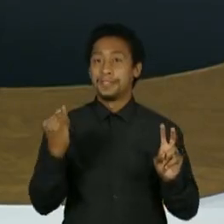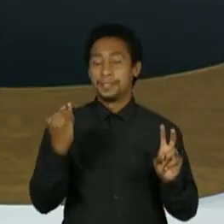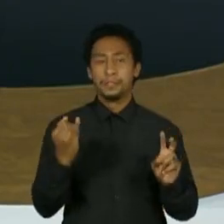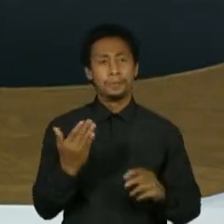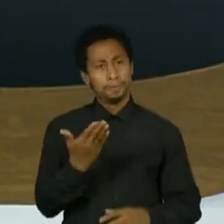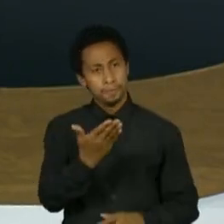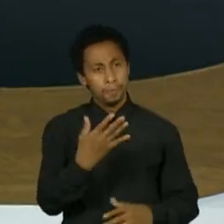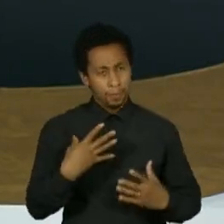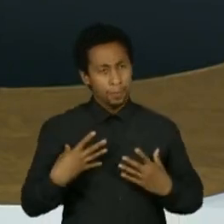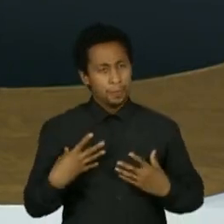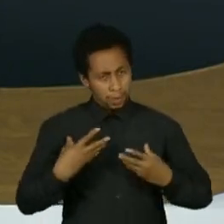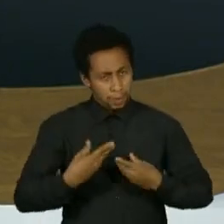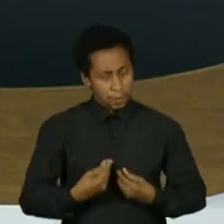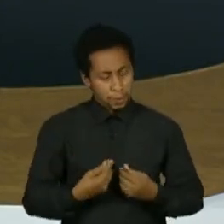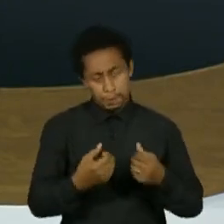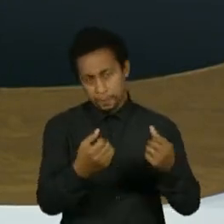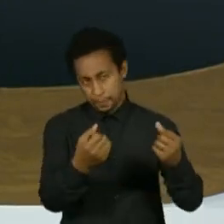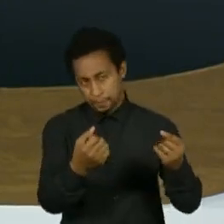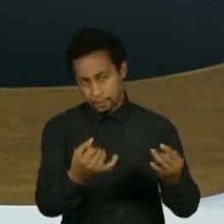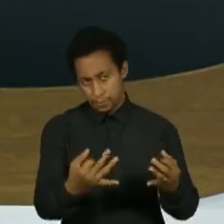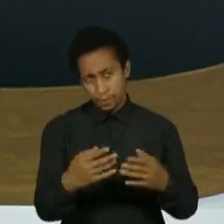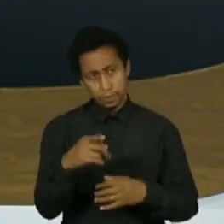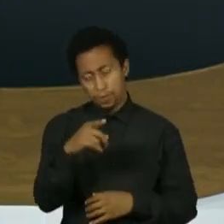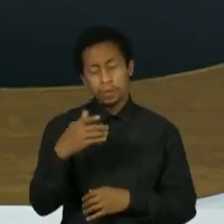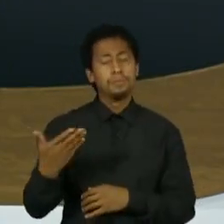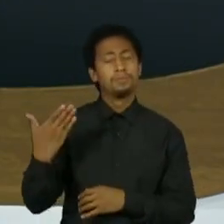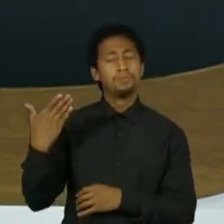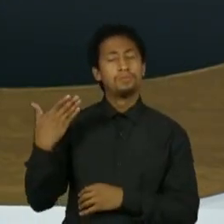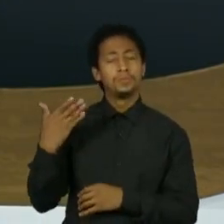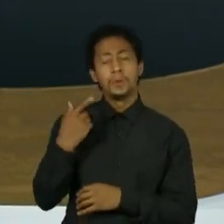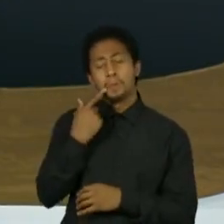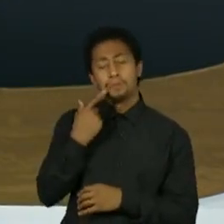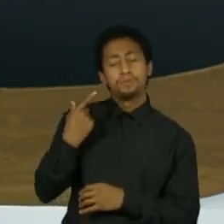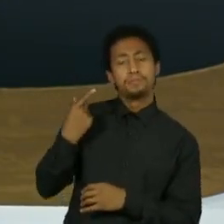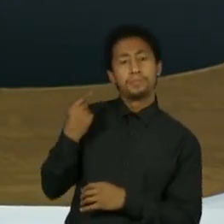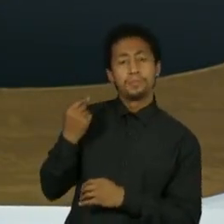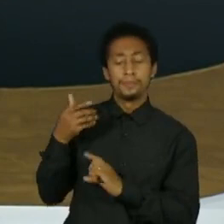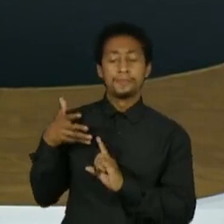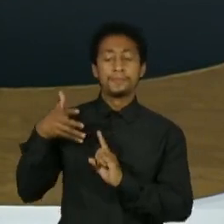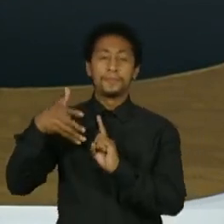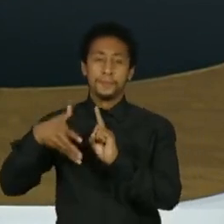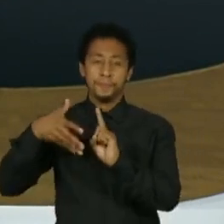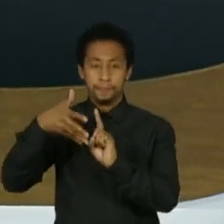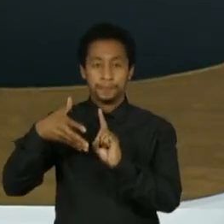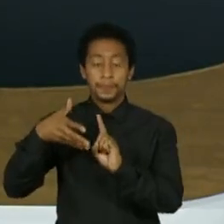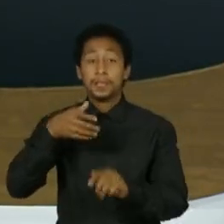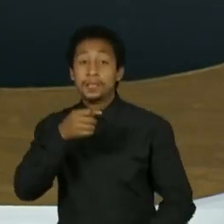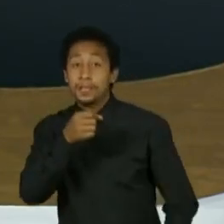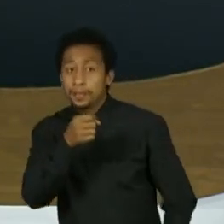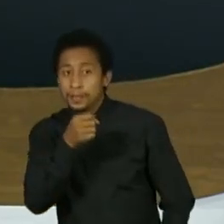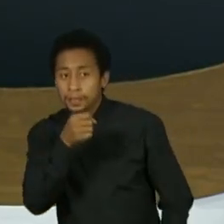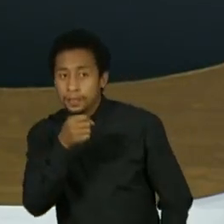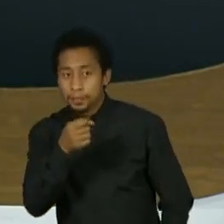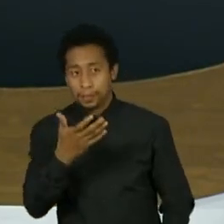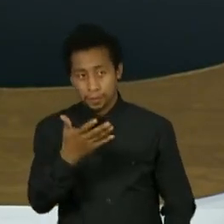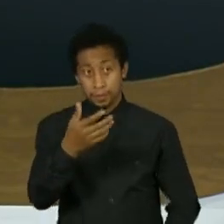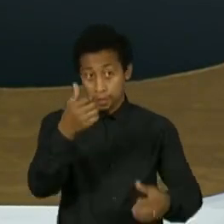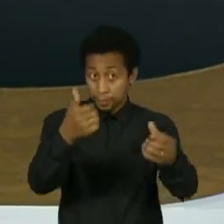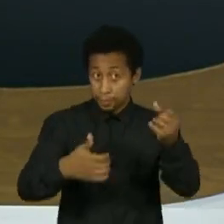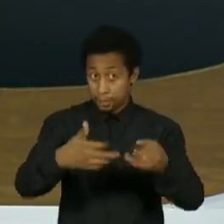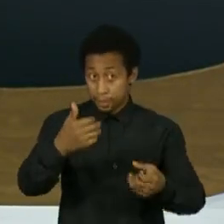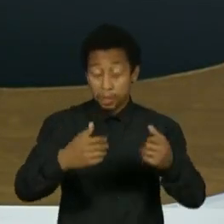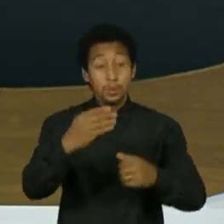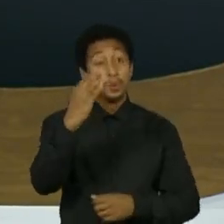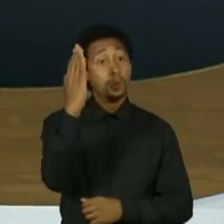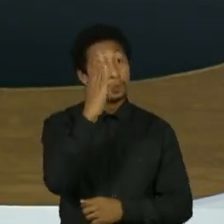e eu queria começar perguntando sobre uma declaração sua recente entrevista senhor disse que o Brasil já poderia estar